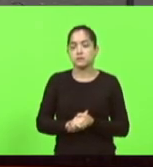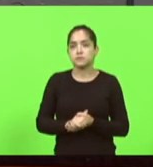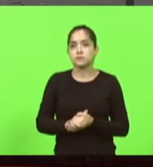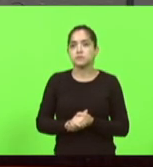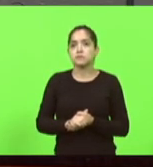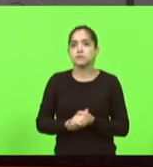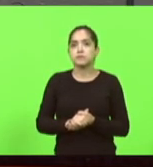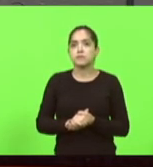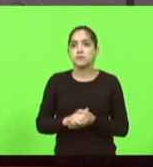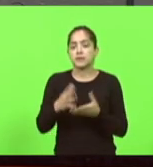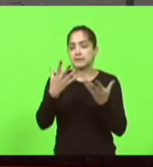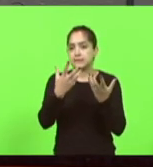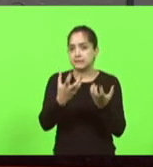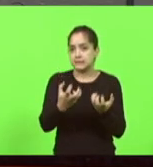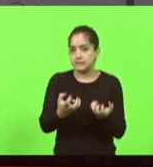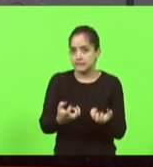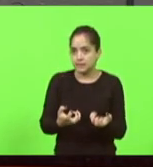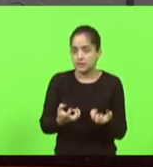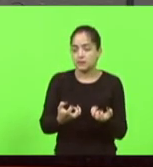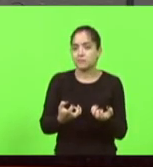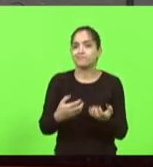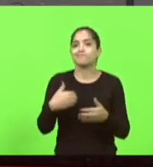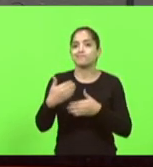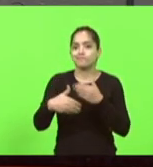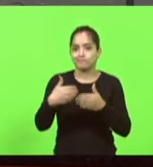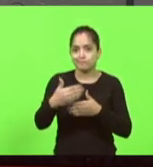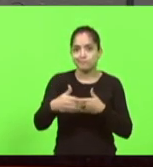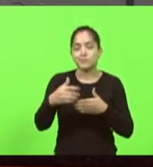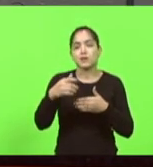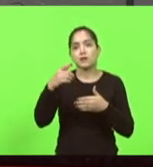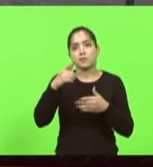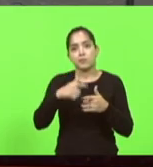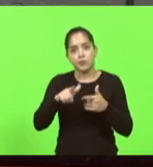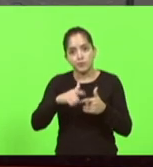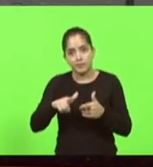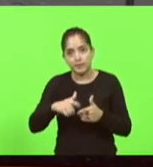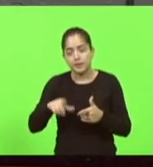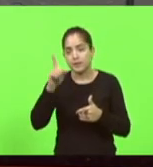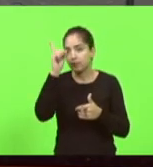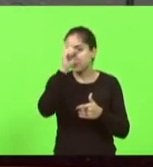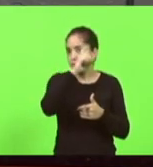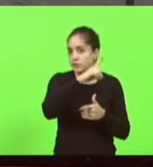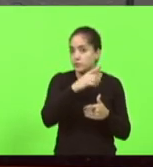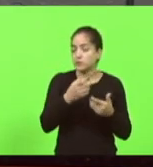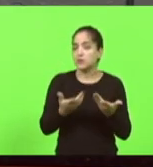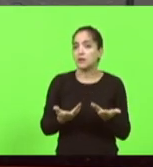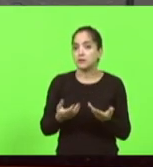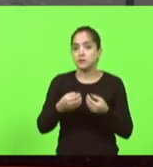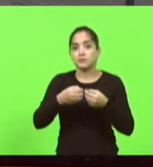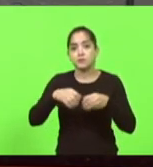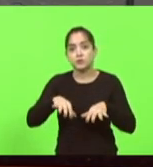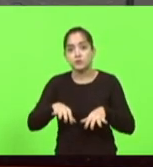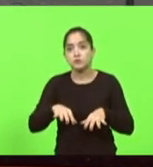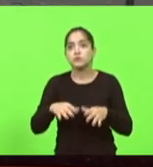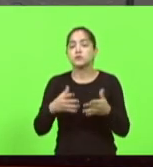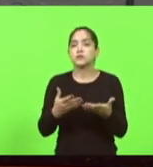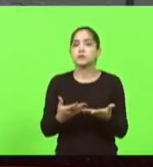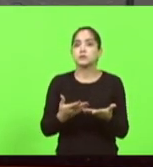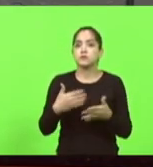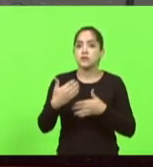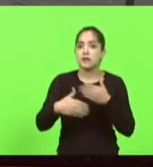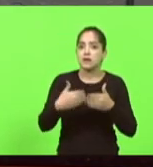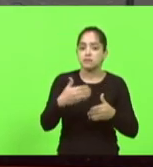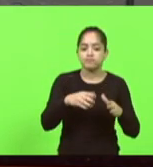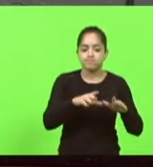sucessivas estiagens, o que traz inúmeras dificuldades a todos os nossos agricultores, obrigando, na grande maioria das vezes, a que